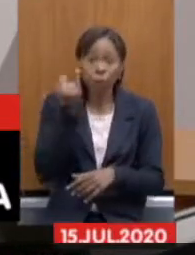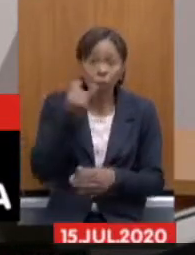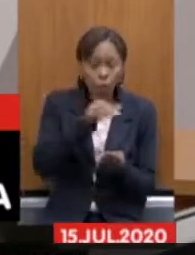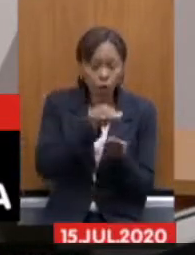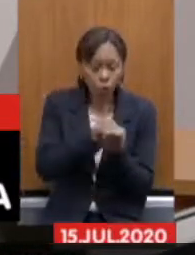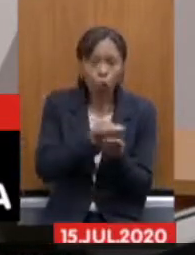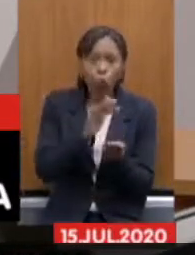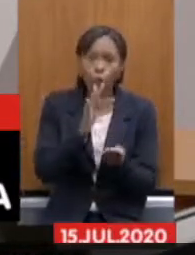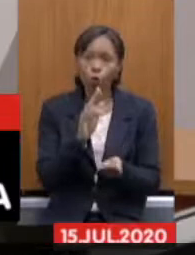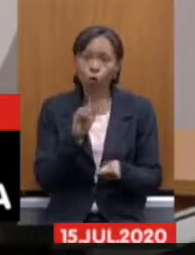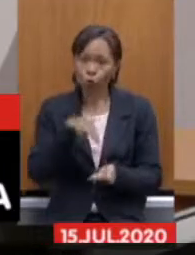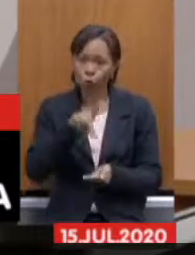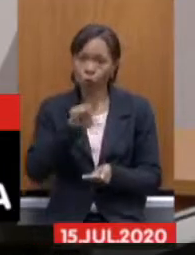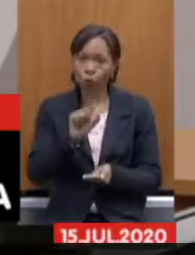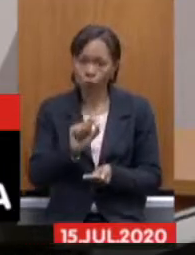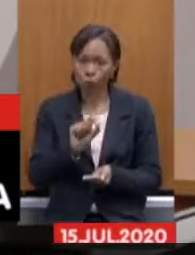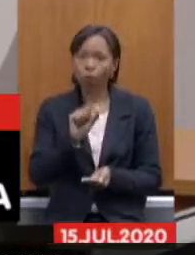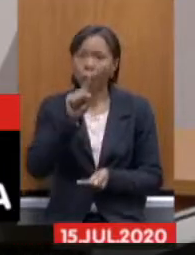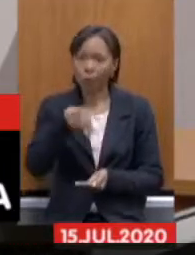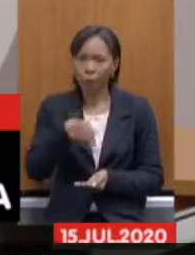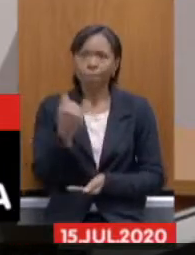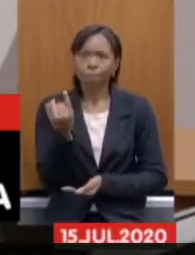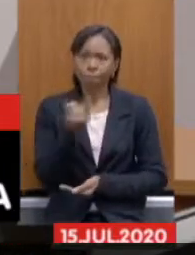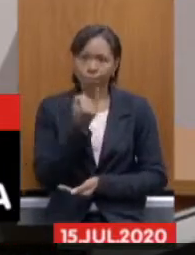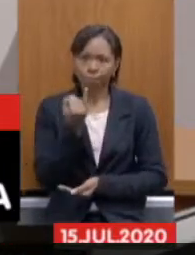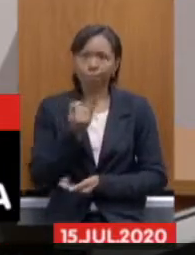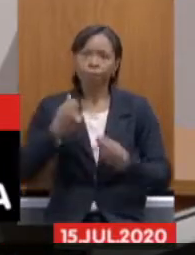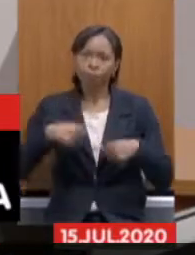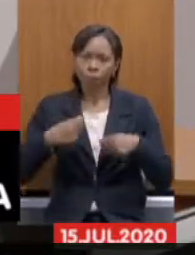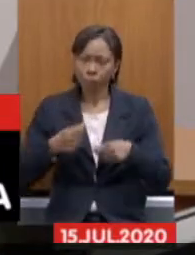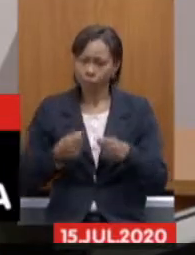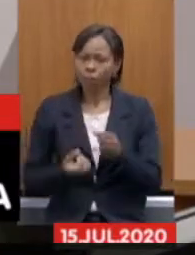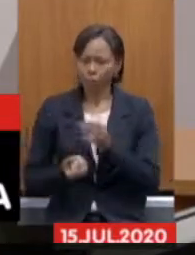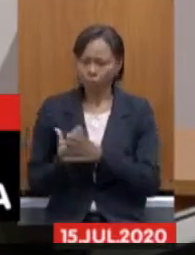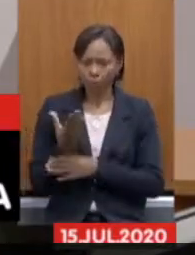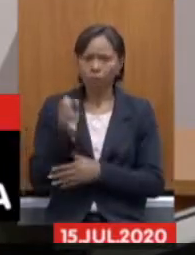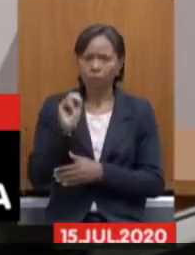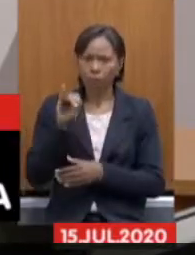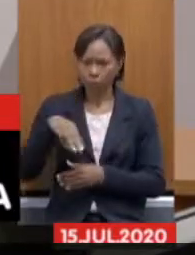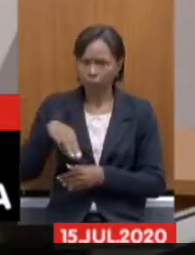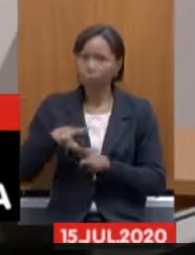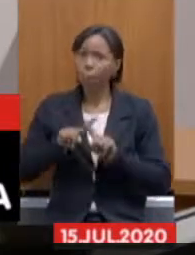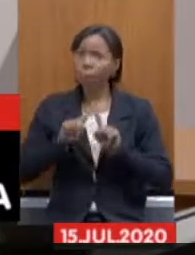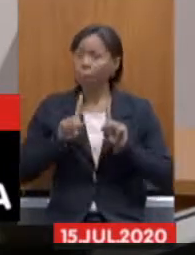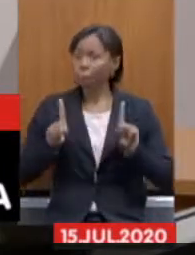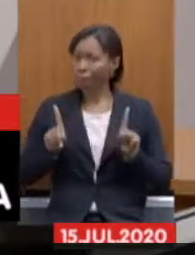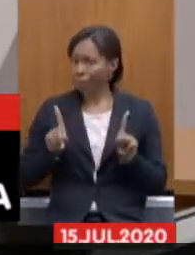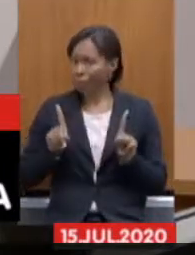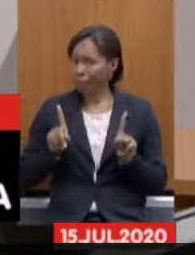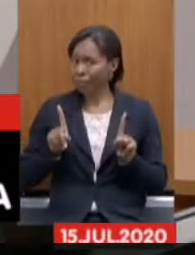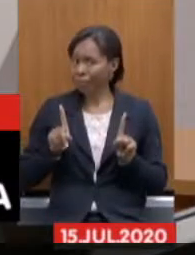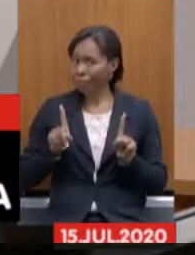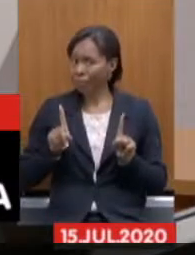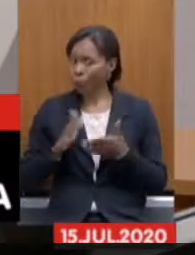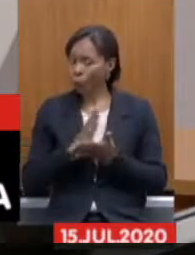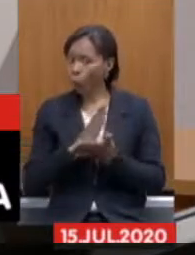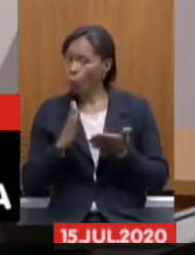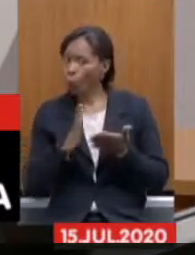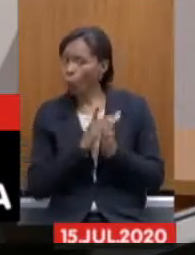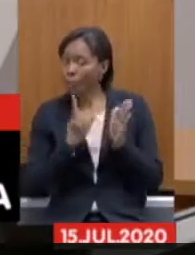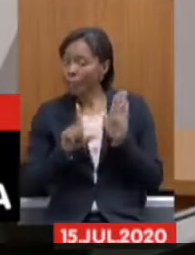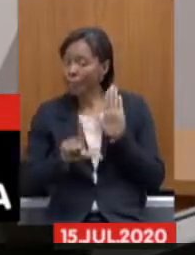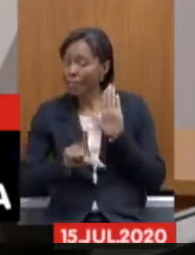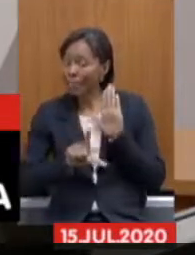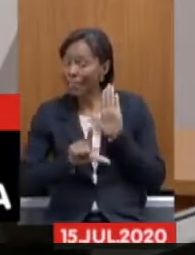o fundo é importante é acho que deve ser criado sim mas com amarras o